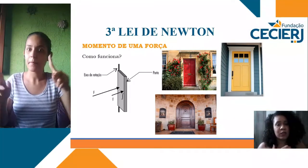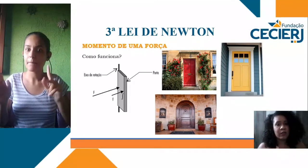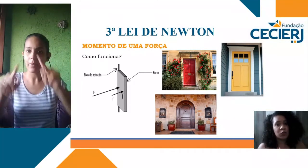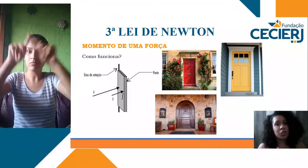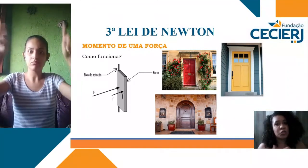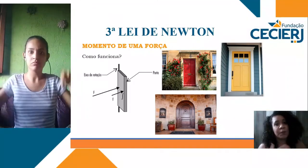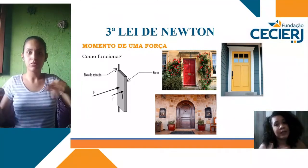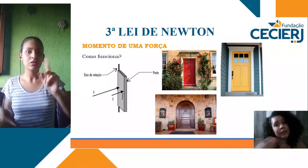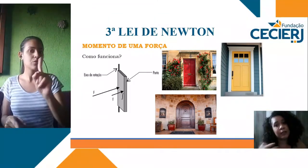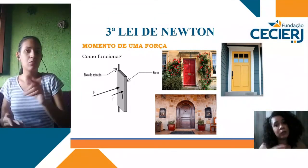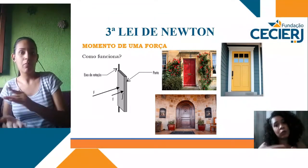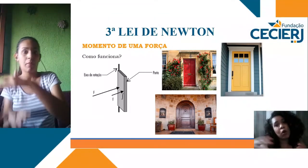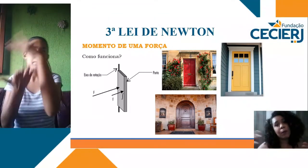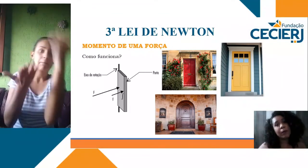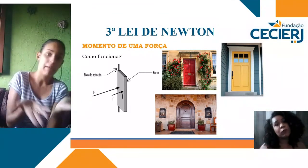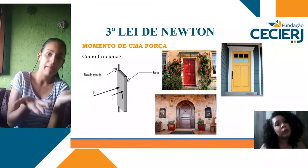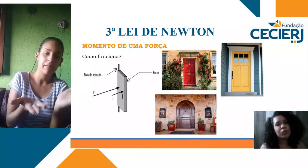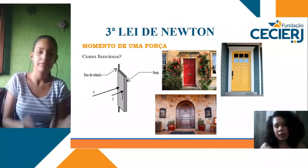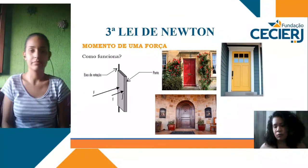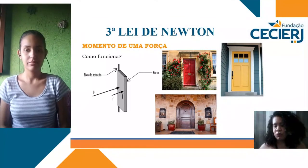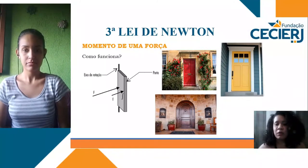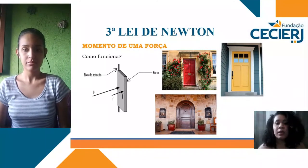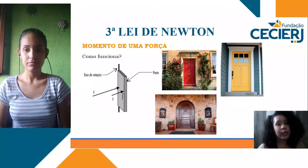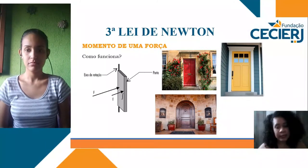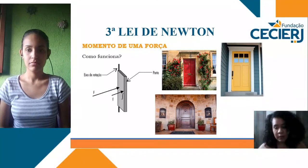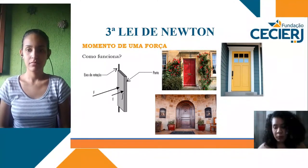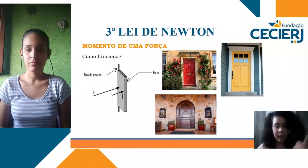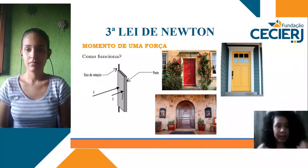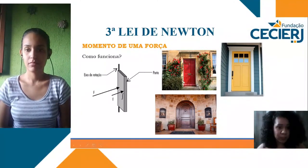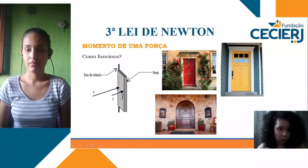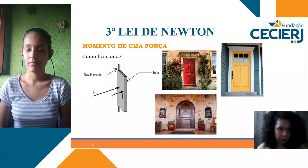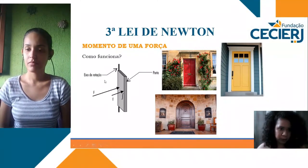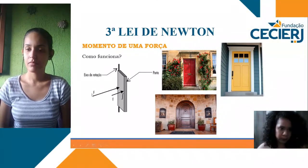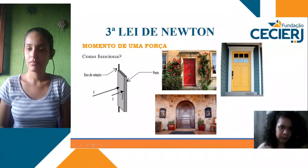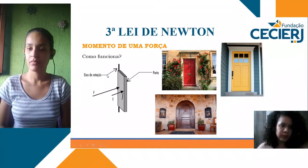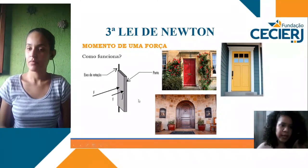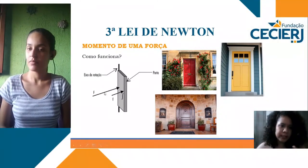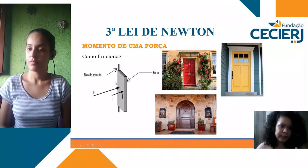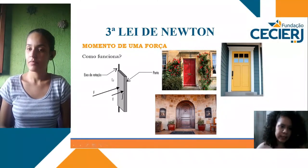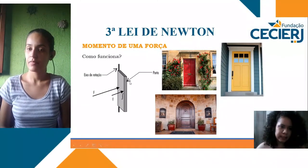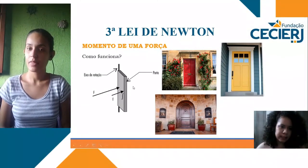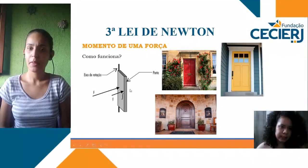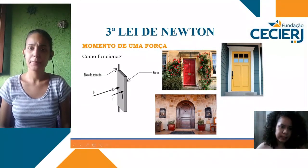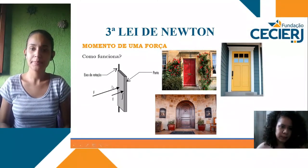das observações que a gente passa a ter quando o corpo é muito extenso. Exemplo, esta porta.